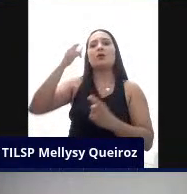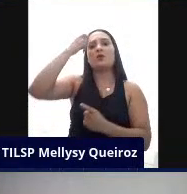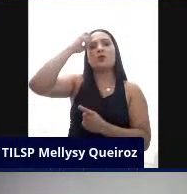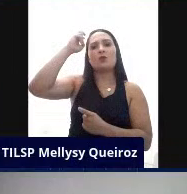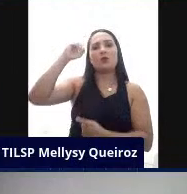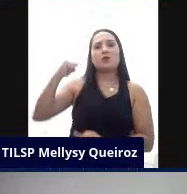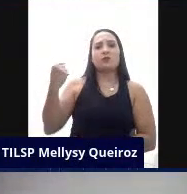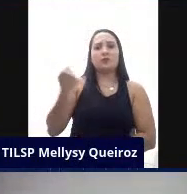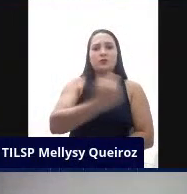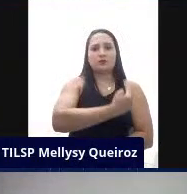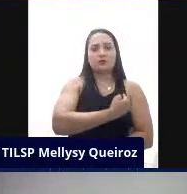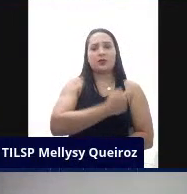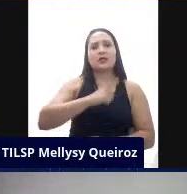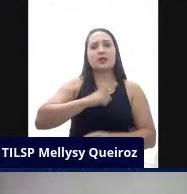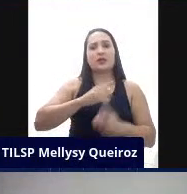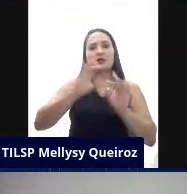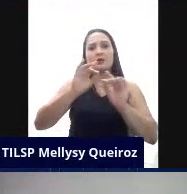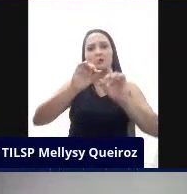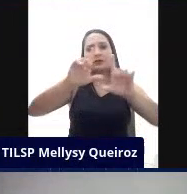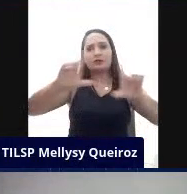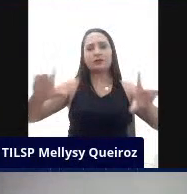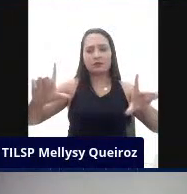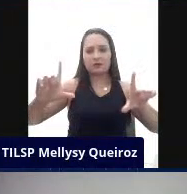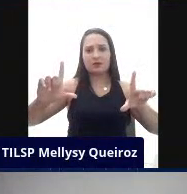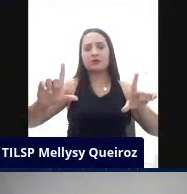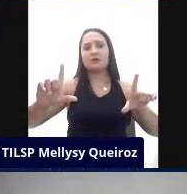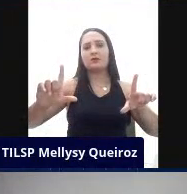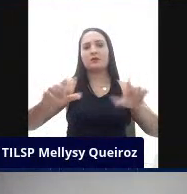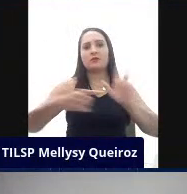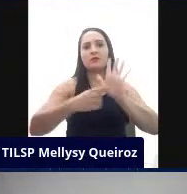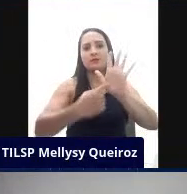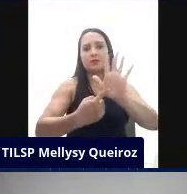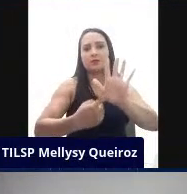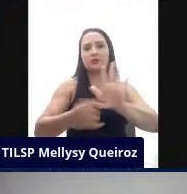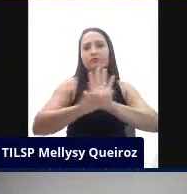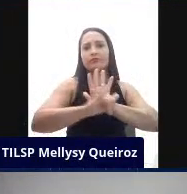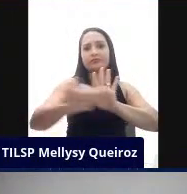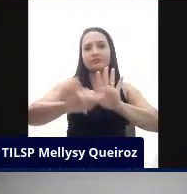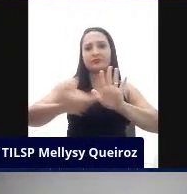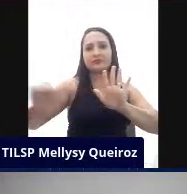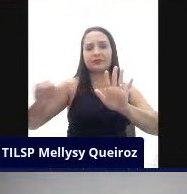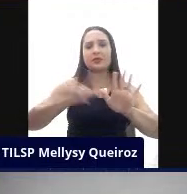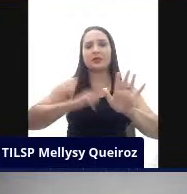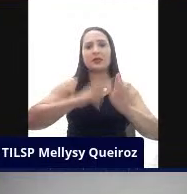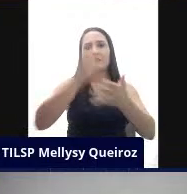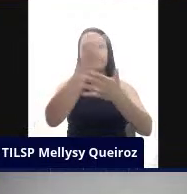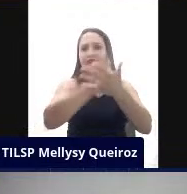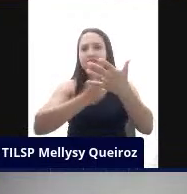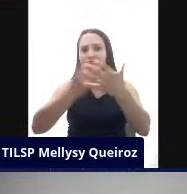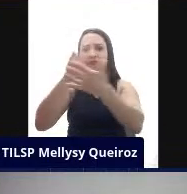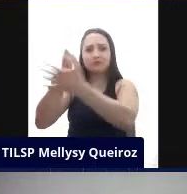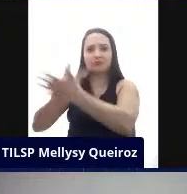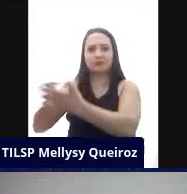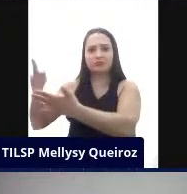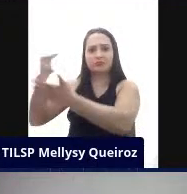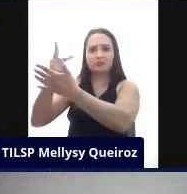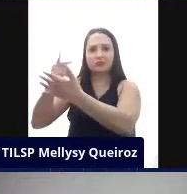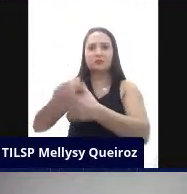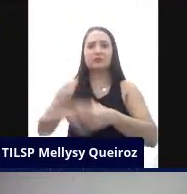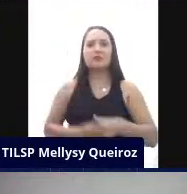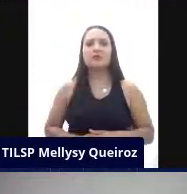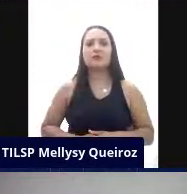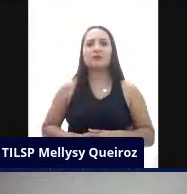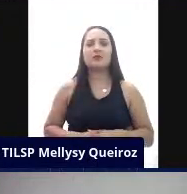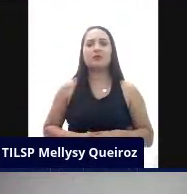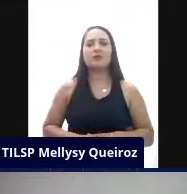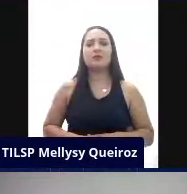card também, aí a gente tem várias ilustrações, e também o nosso símbolo, né, que